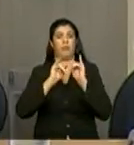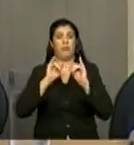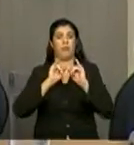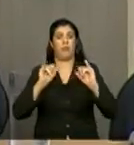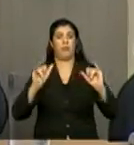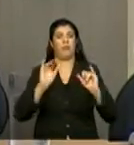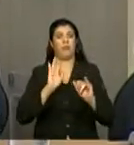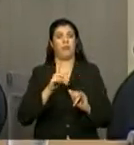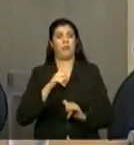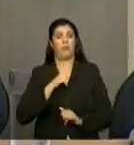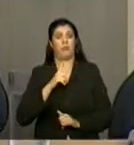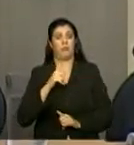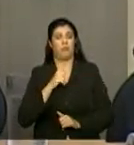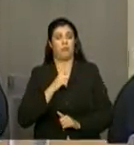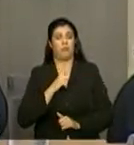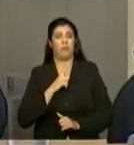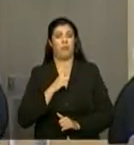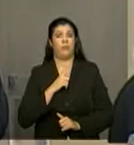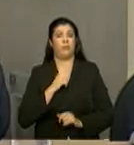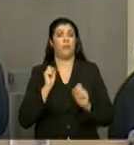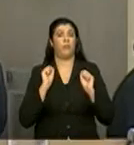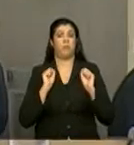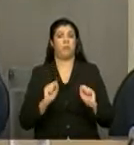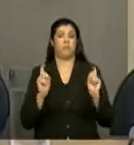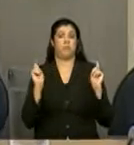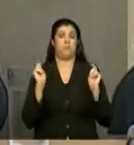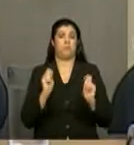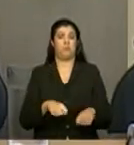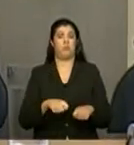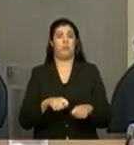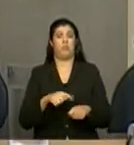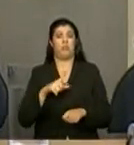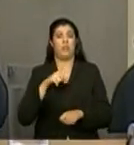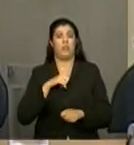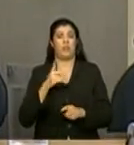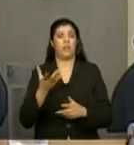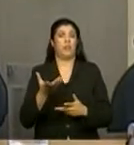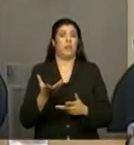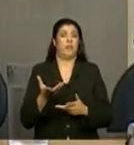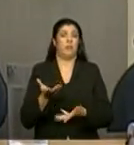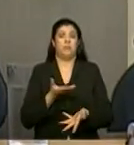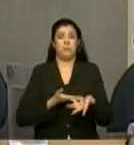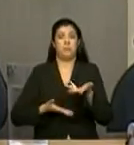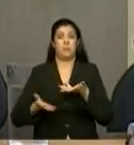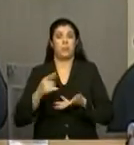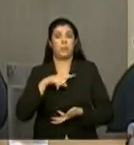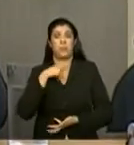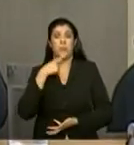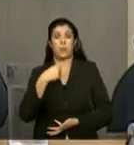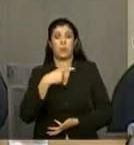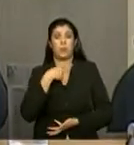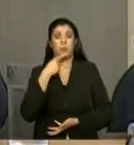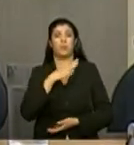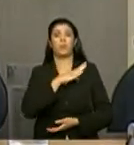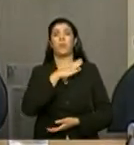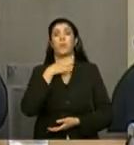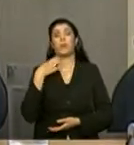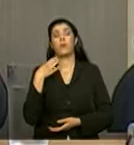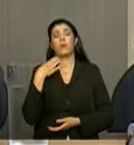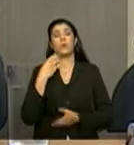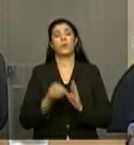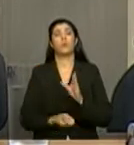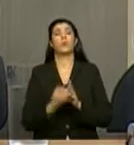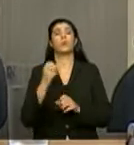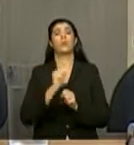de equipe que poderia haver é alguma dúvida a respeito da morte deles fugiram